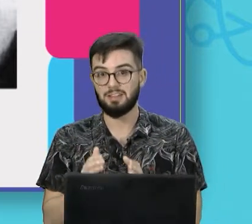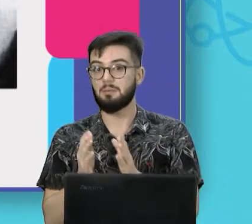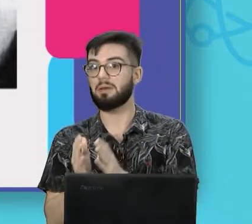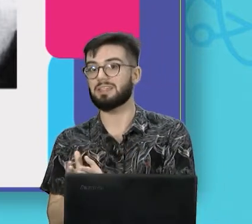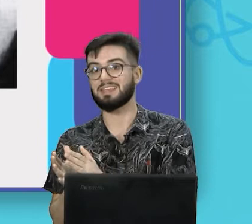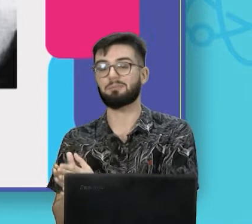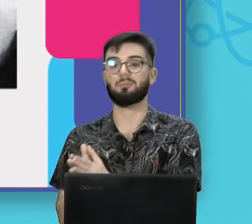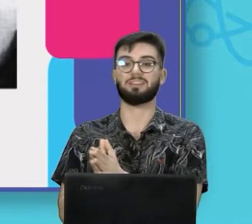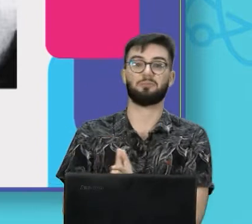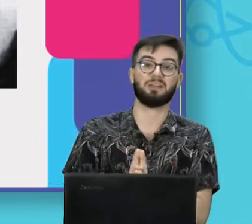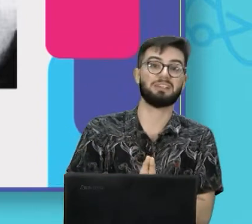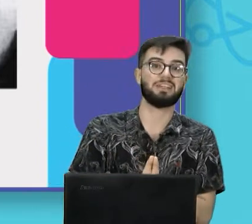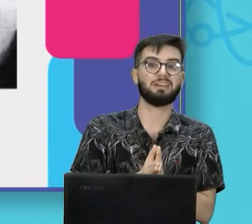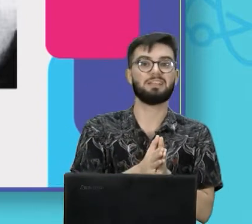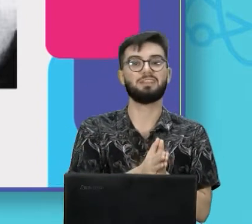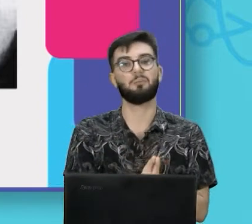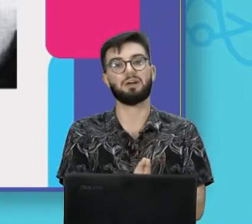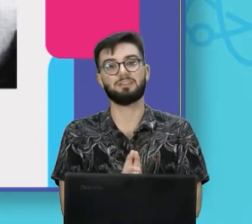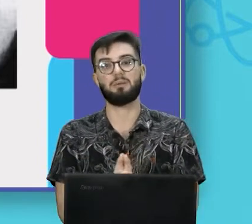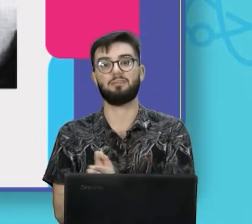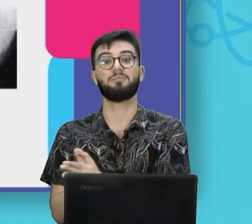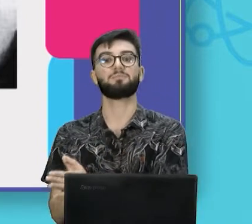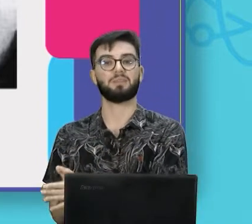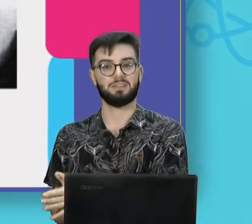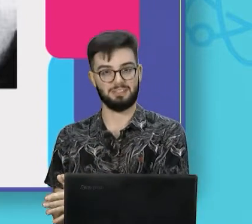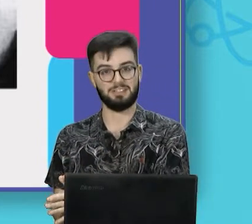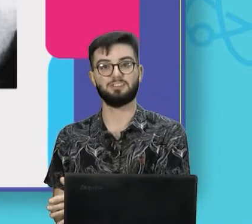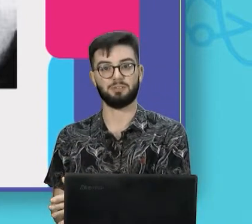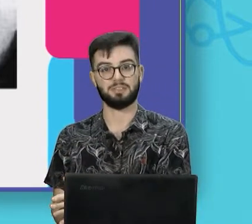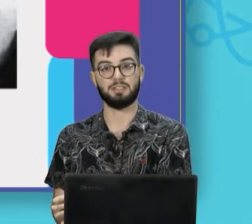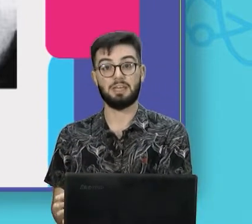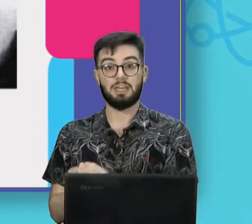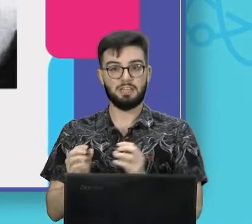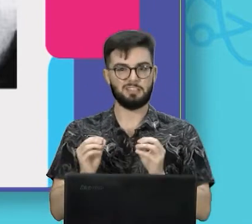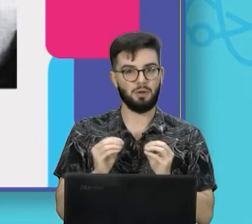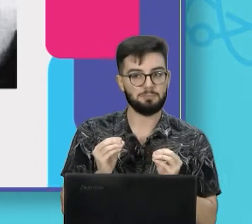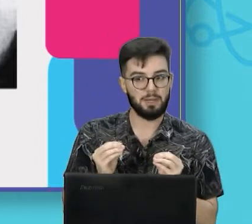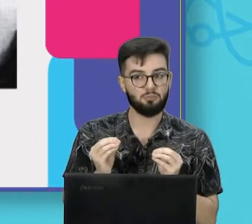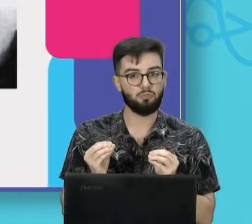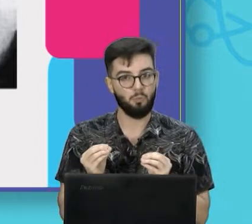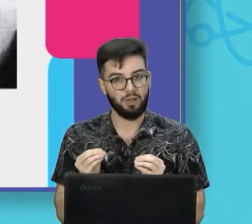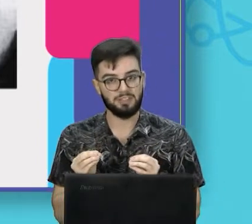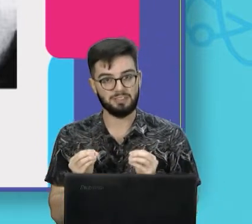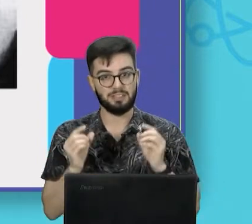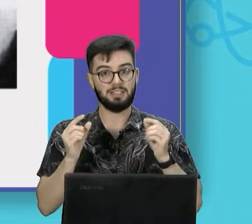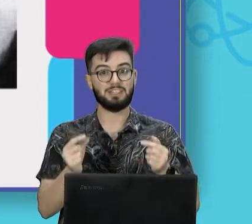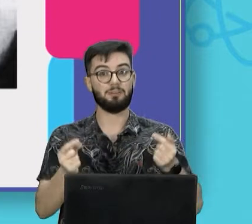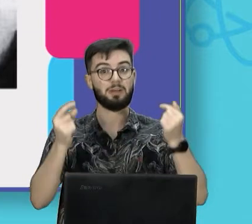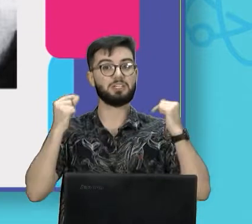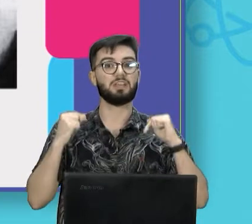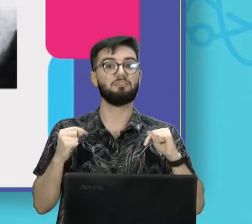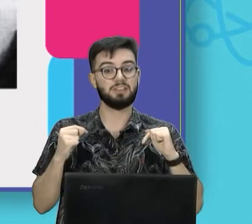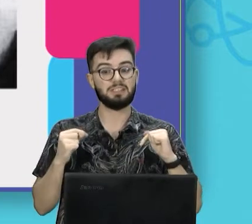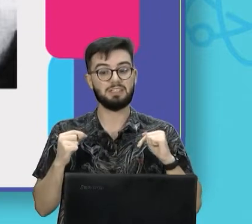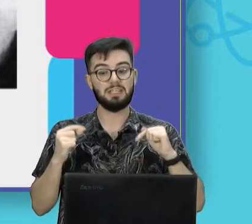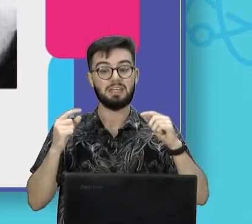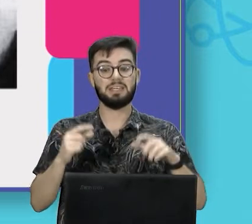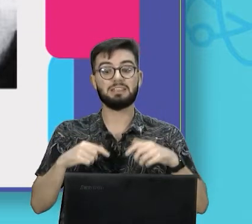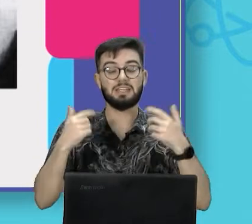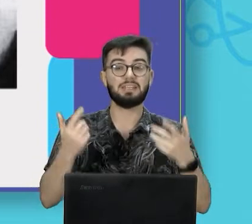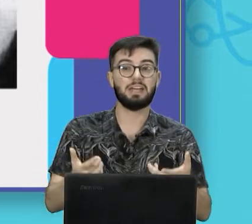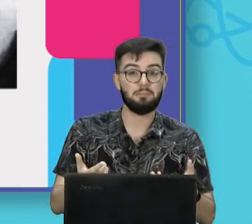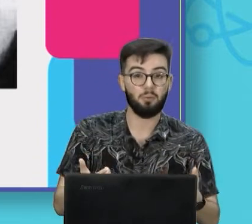os anos 60 metade da população brasileira não participava das eleições São aspectos como esse que serve para gente